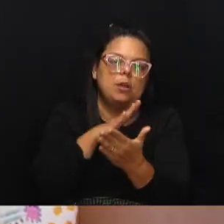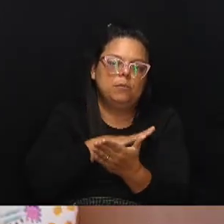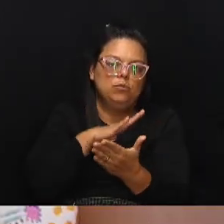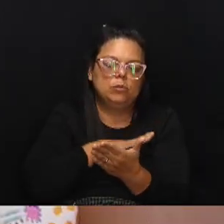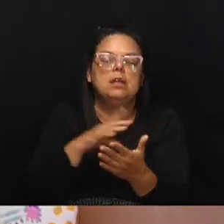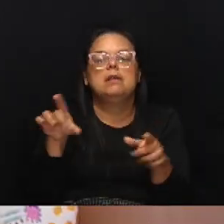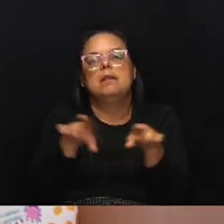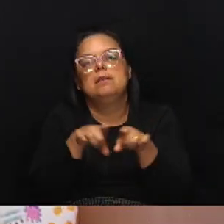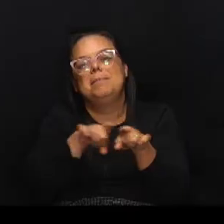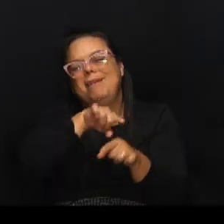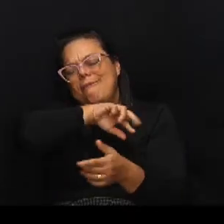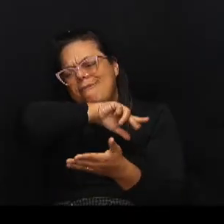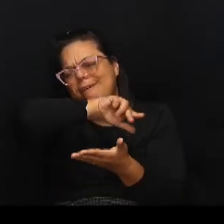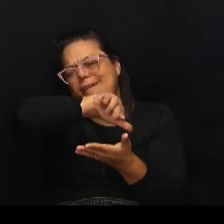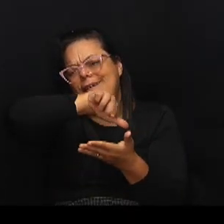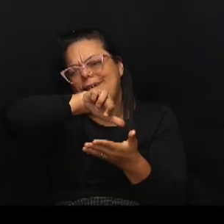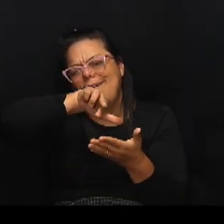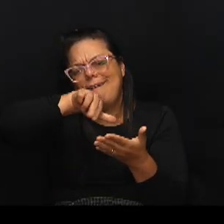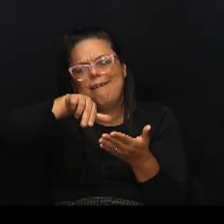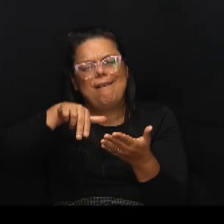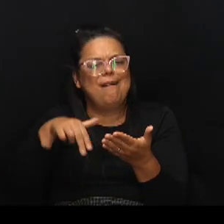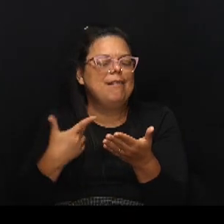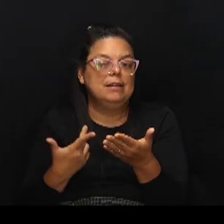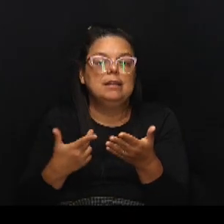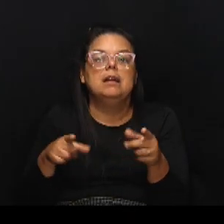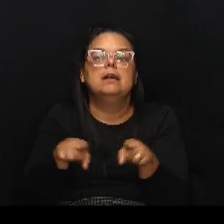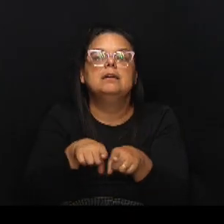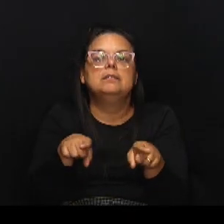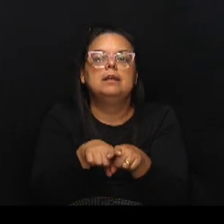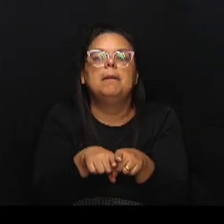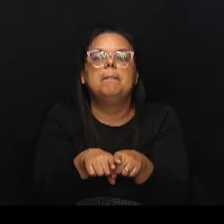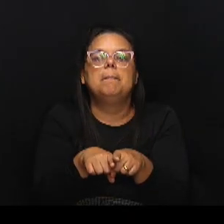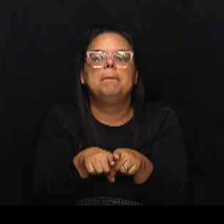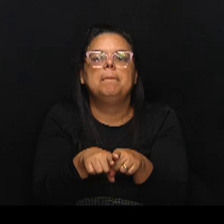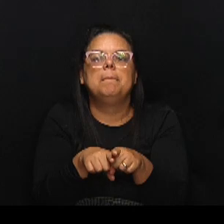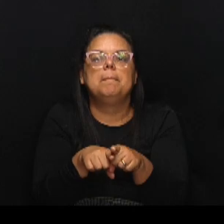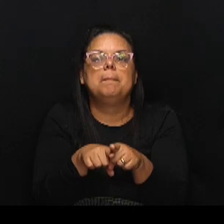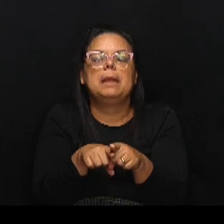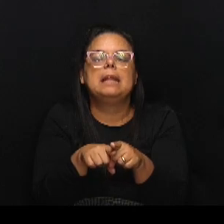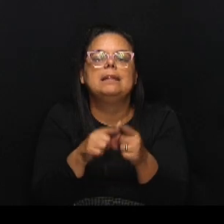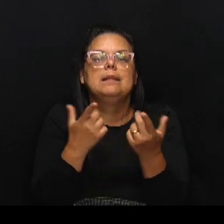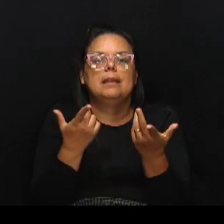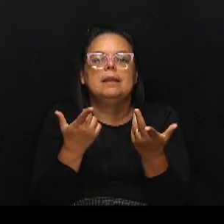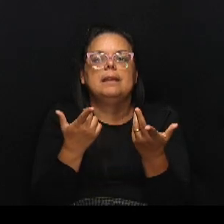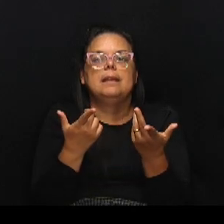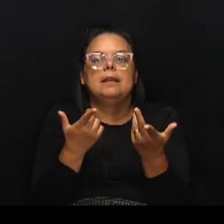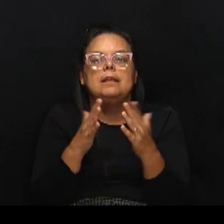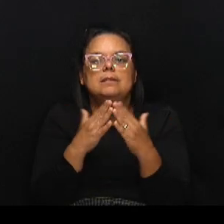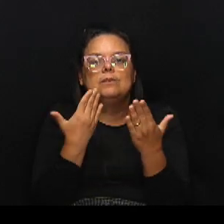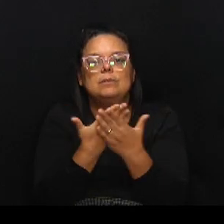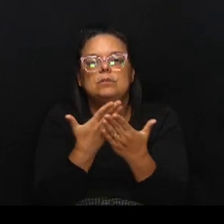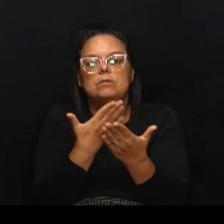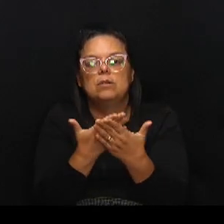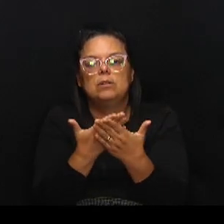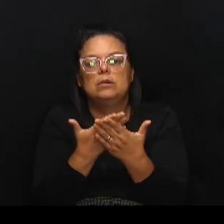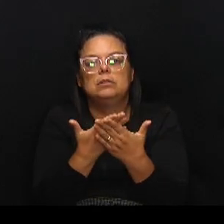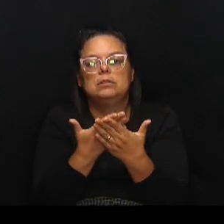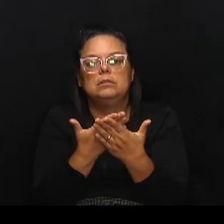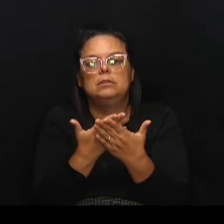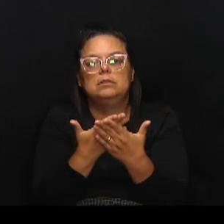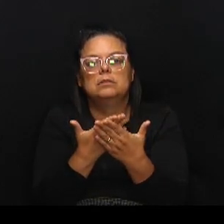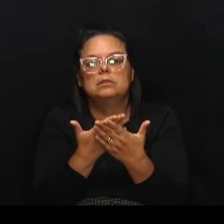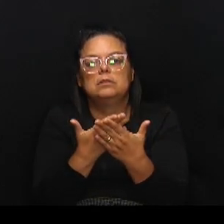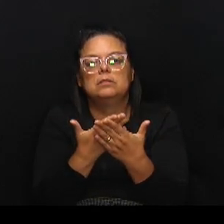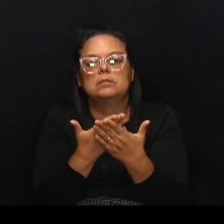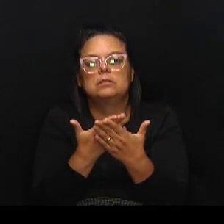Enfim, você vai ter muitas... E o próprio Colégio Florêncio, ele tem uma ascendência alemã. São escolas incipientes. A